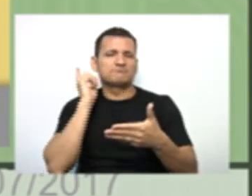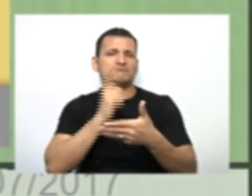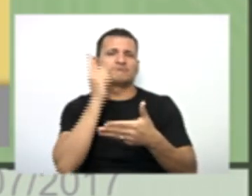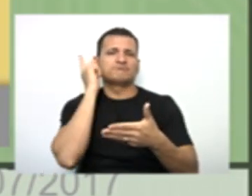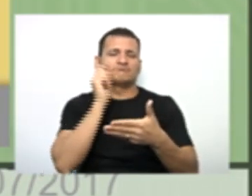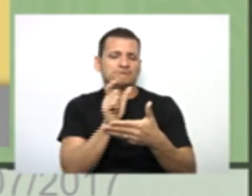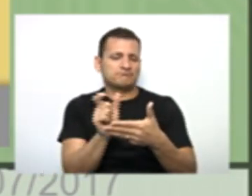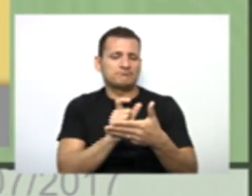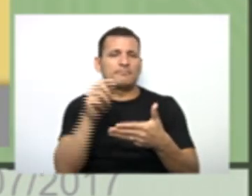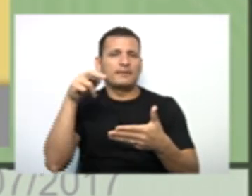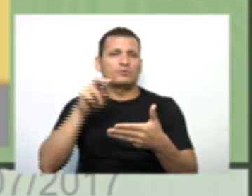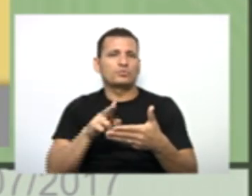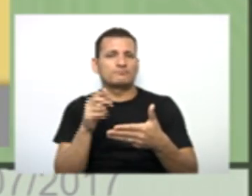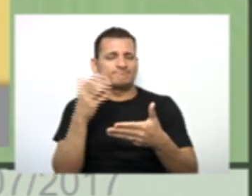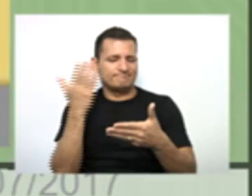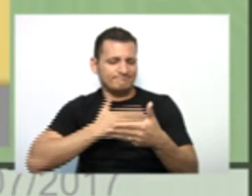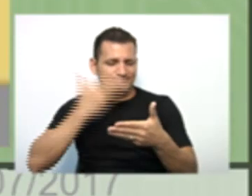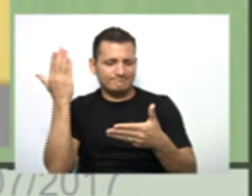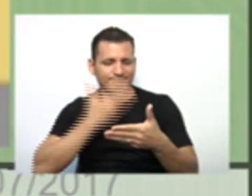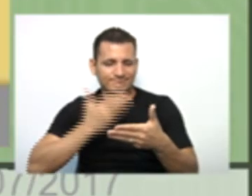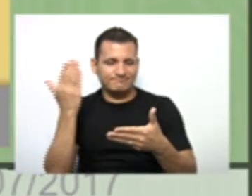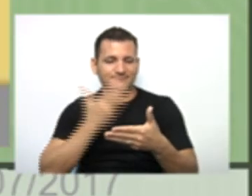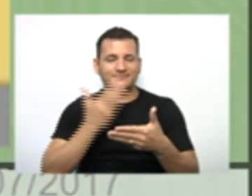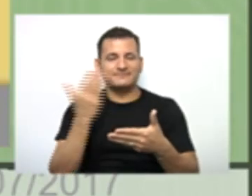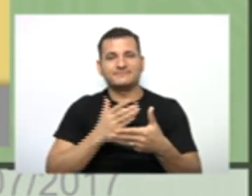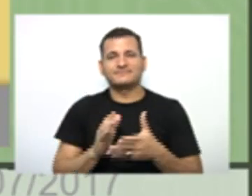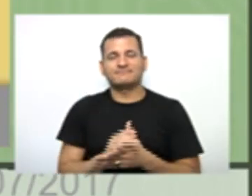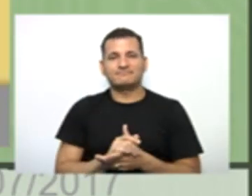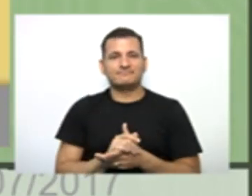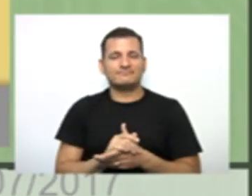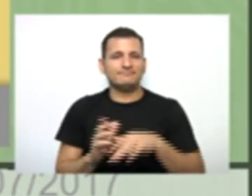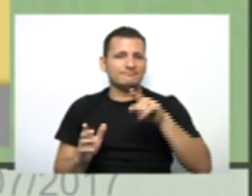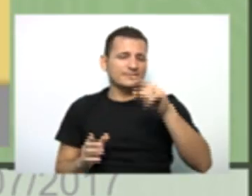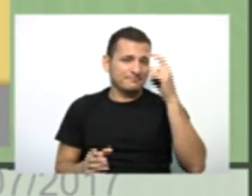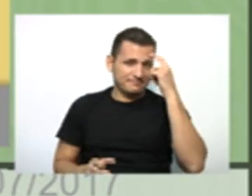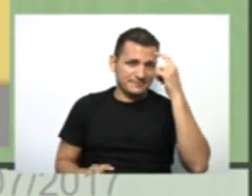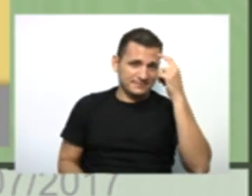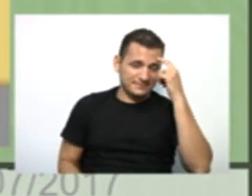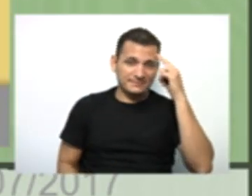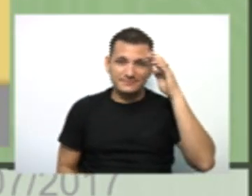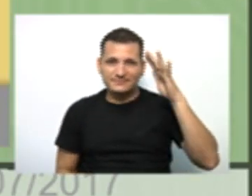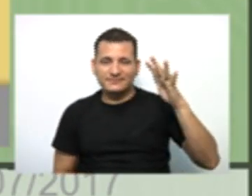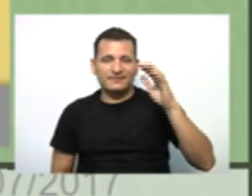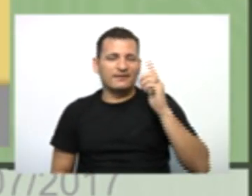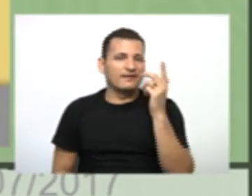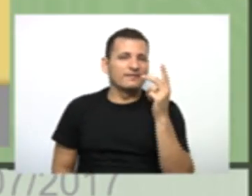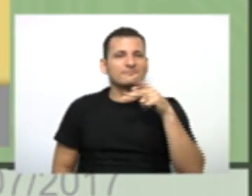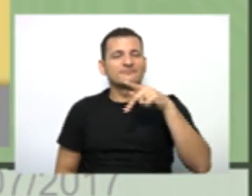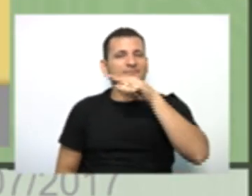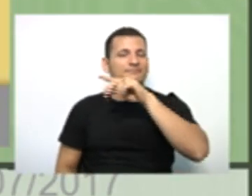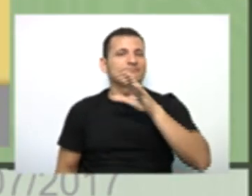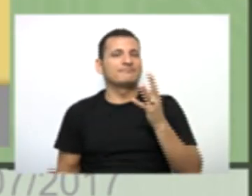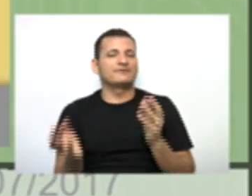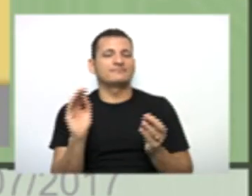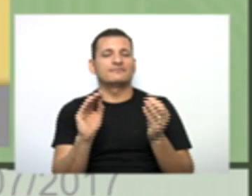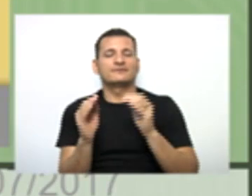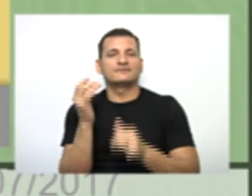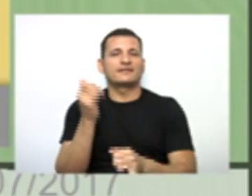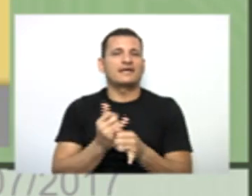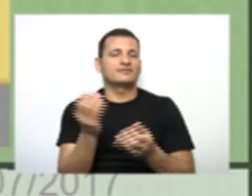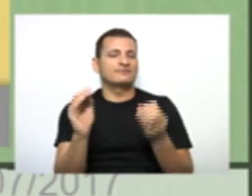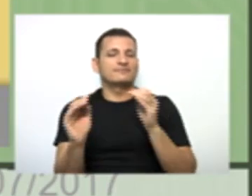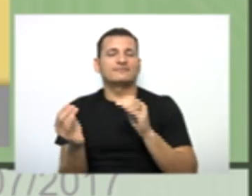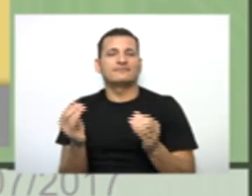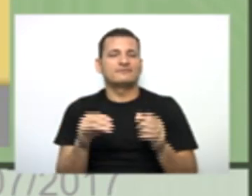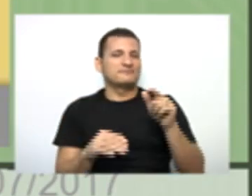não consegue enxergar de verdade. Gente, aí você pode imaginar que a professora pegou isso aí da internet, montou um negócio,